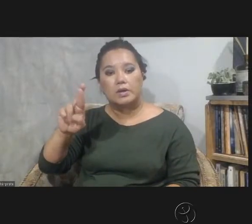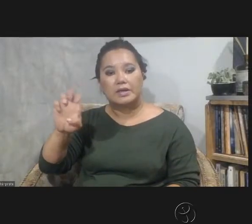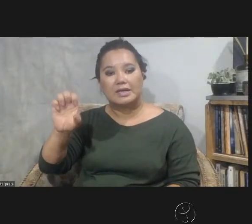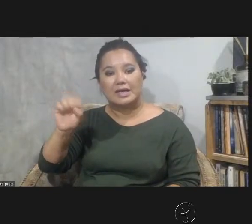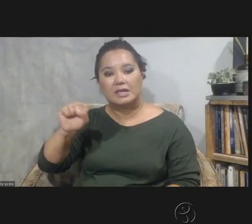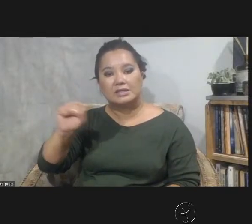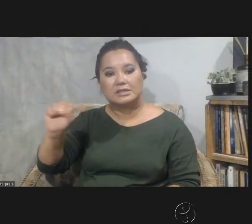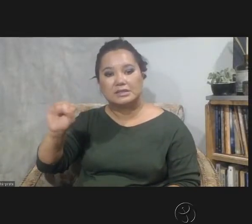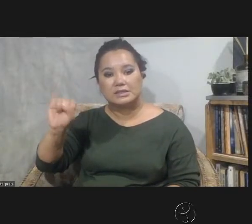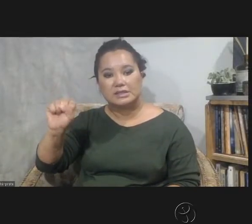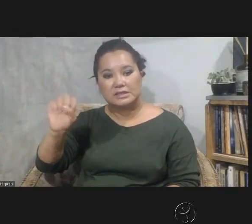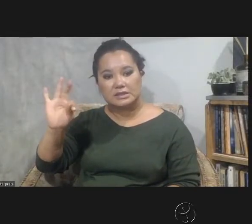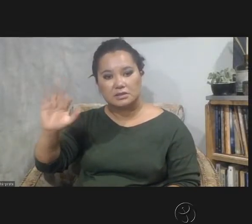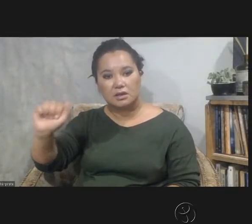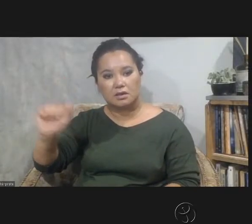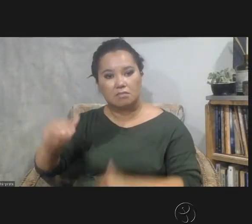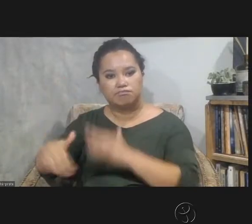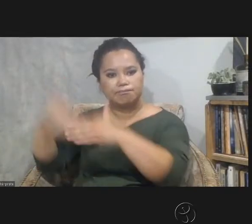humanista,